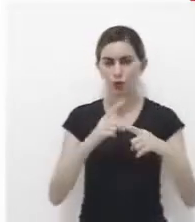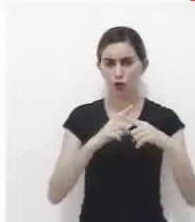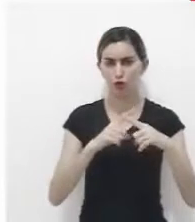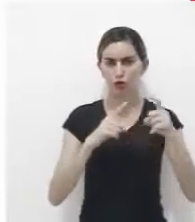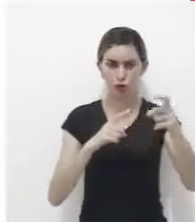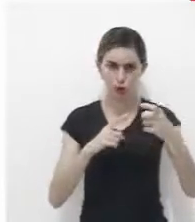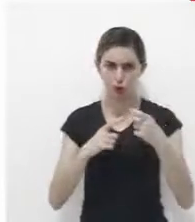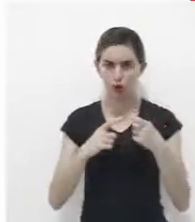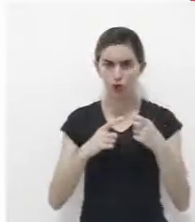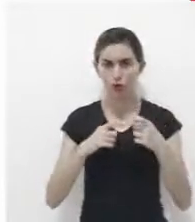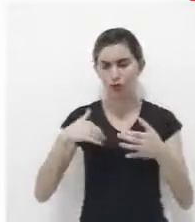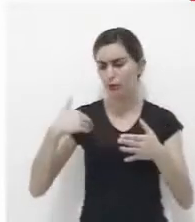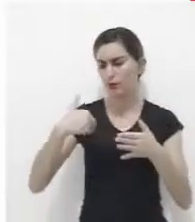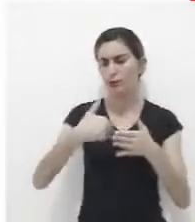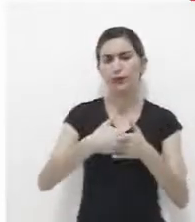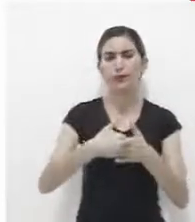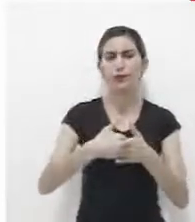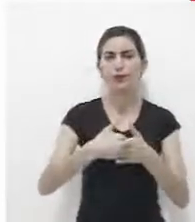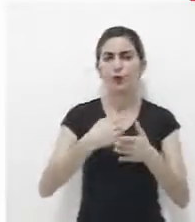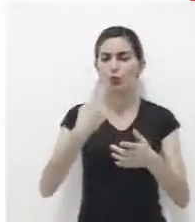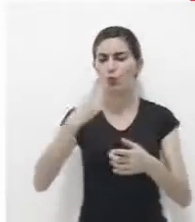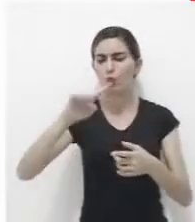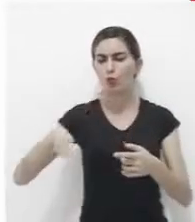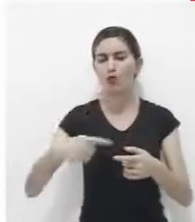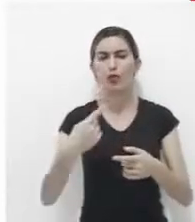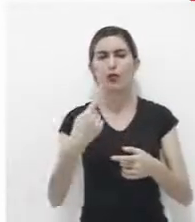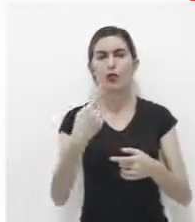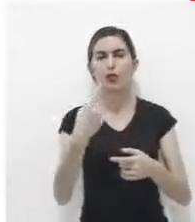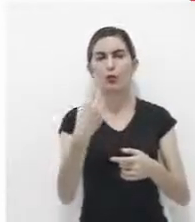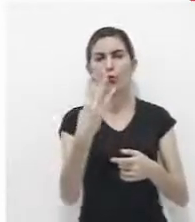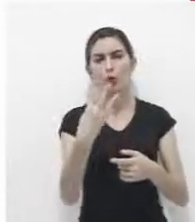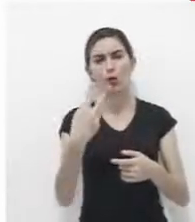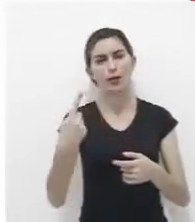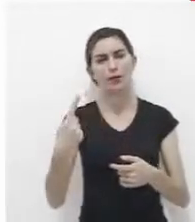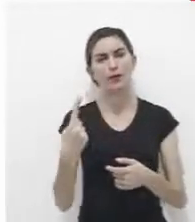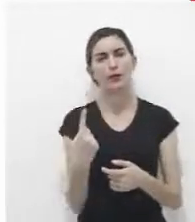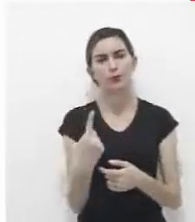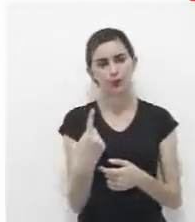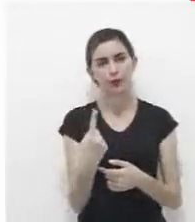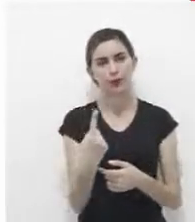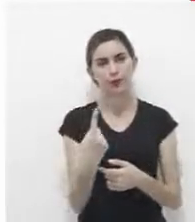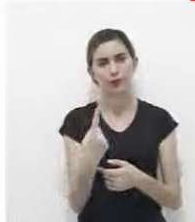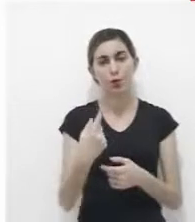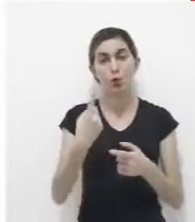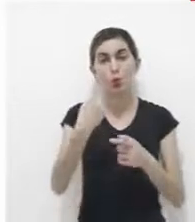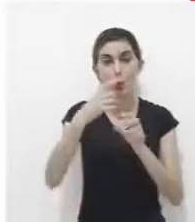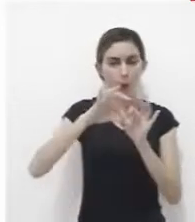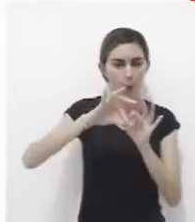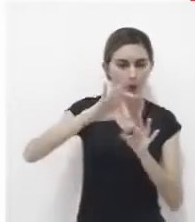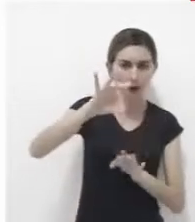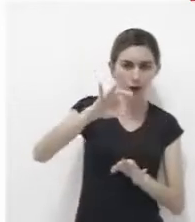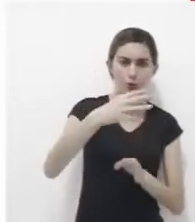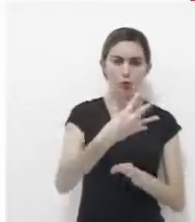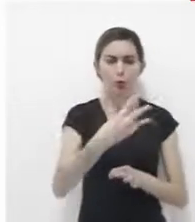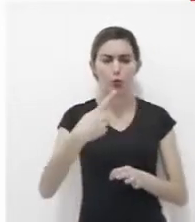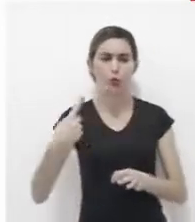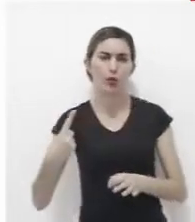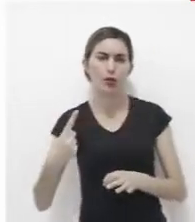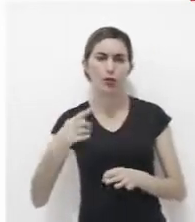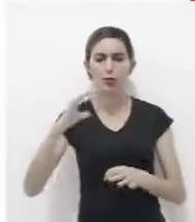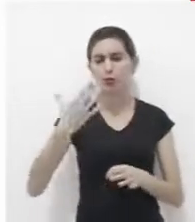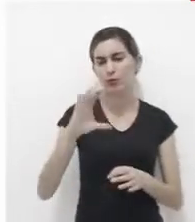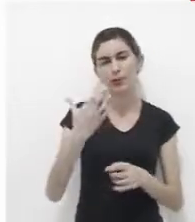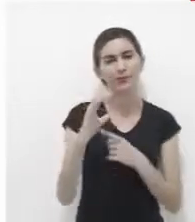aqui, x então é aproximadamente 1,41. Seria então